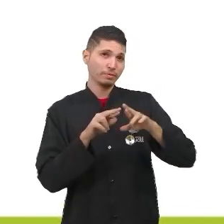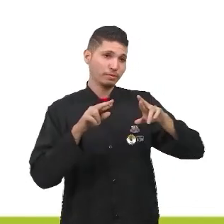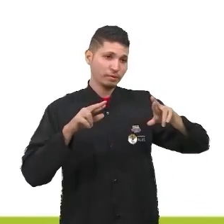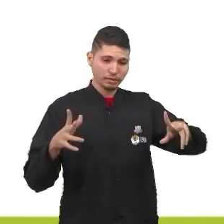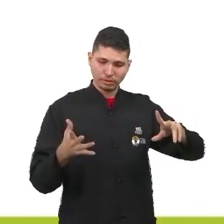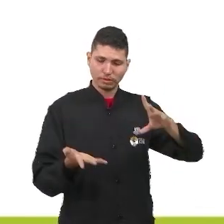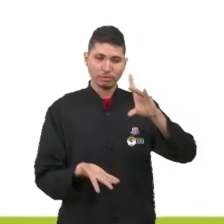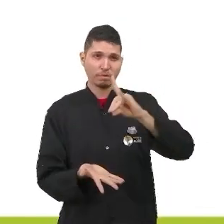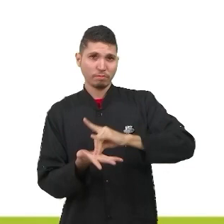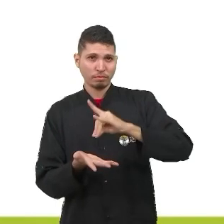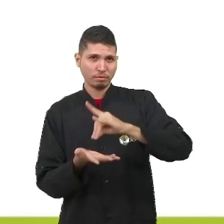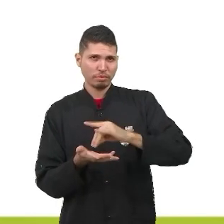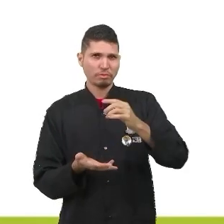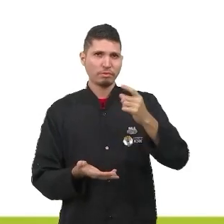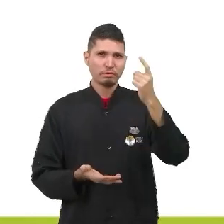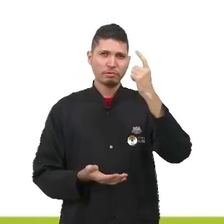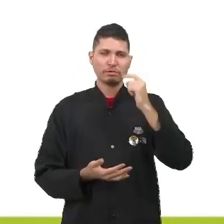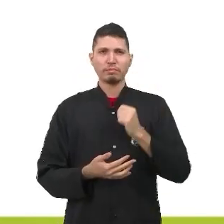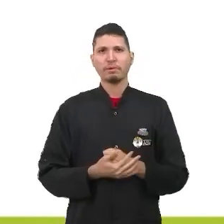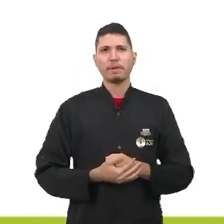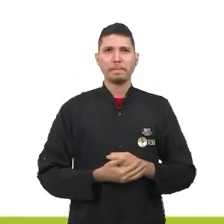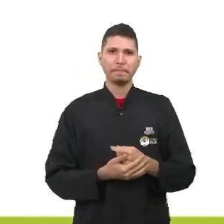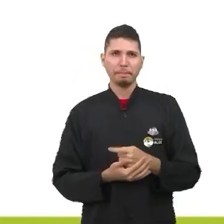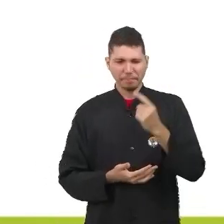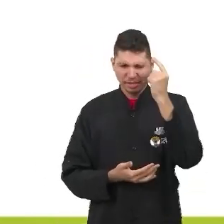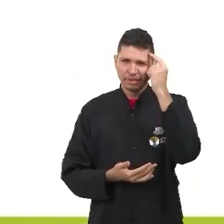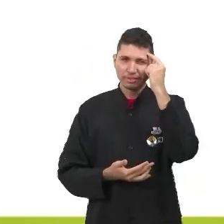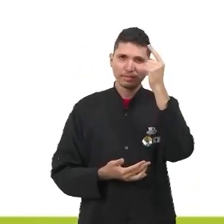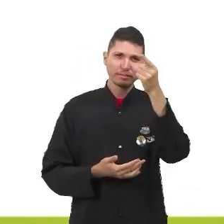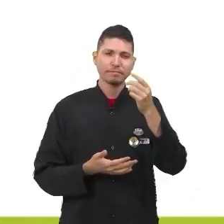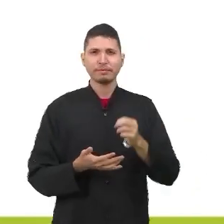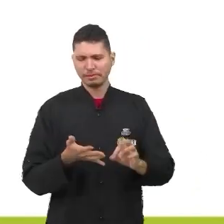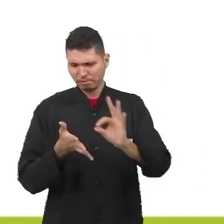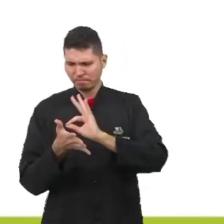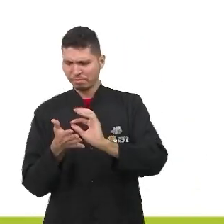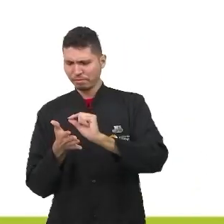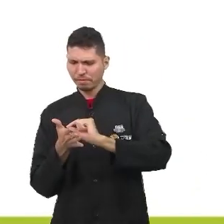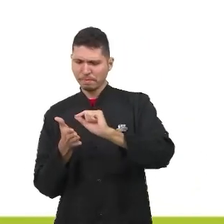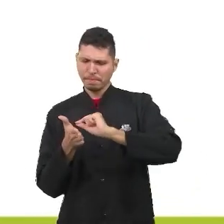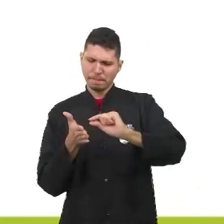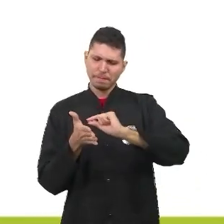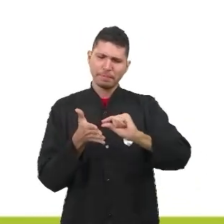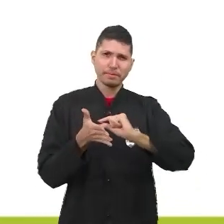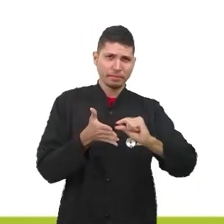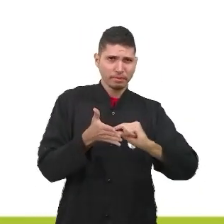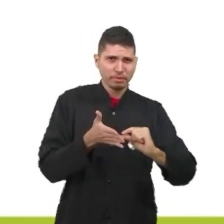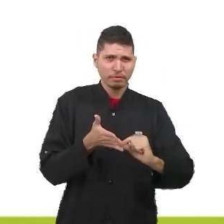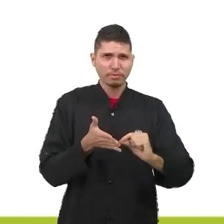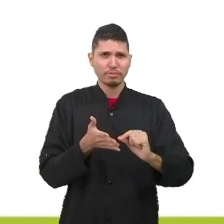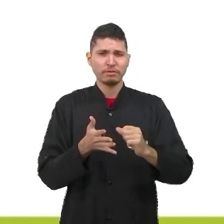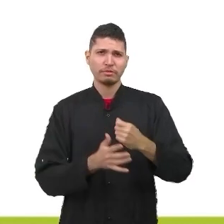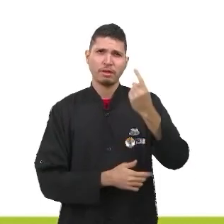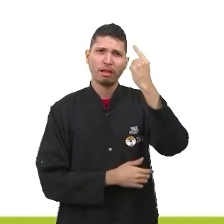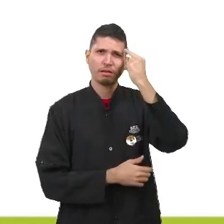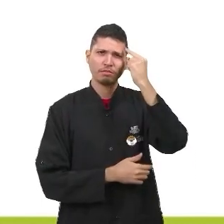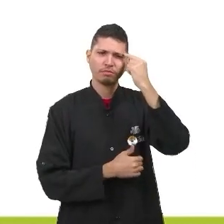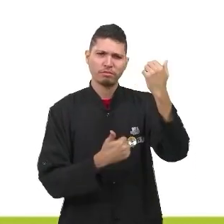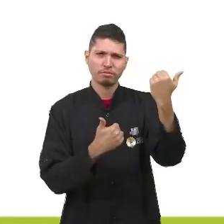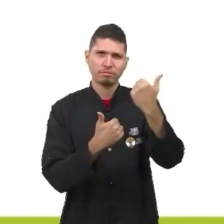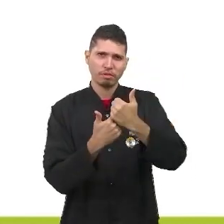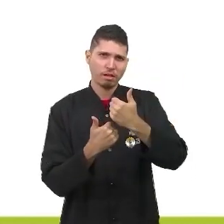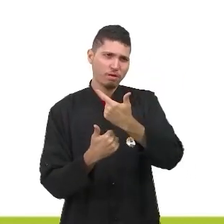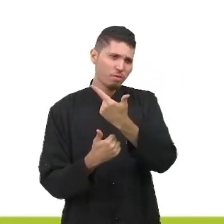Será que as anotações que estão aqui, essas anotações que estão ao lado, elas estão substituindo